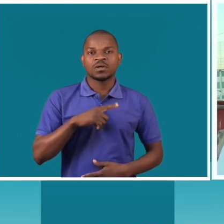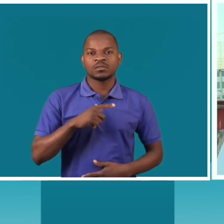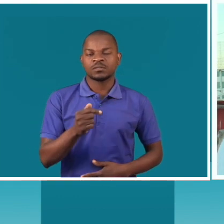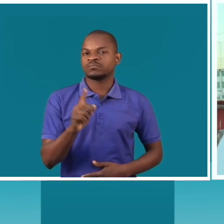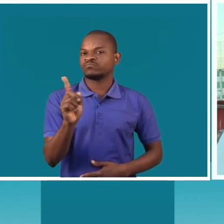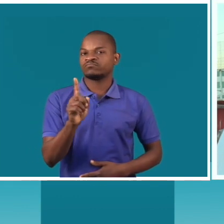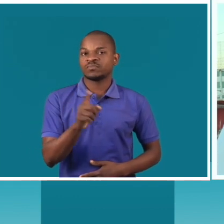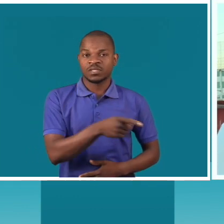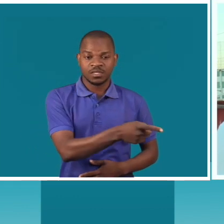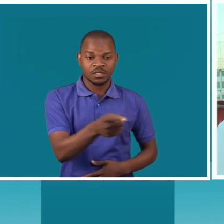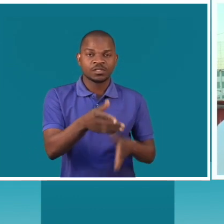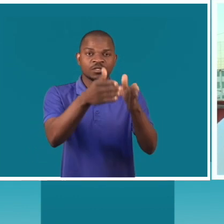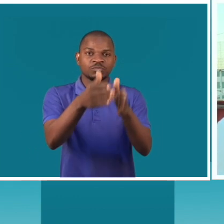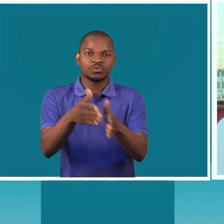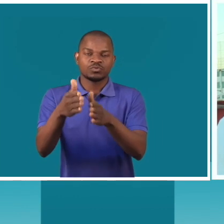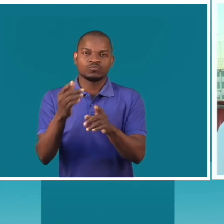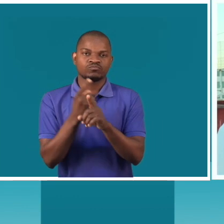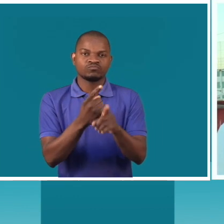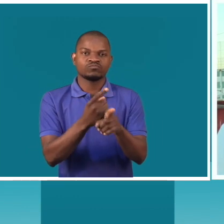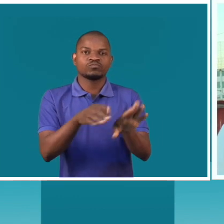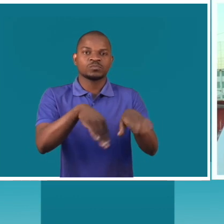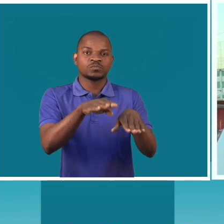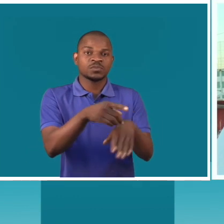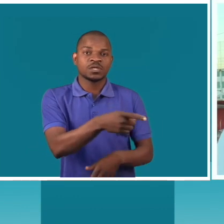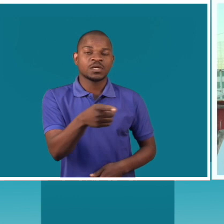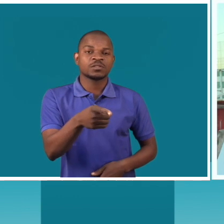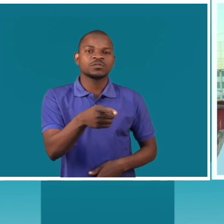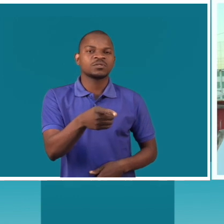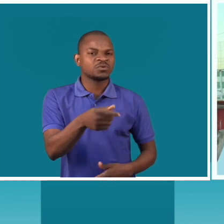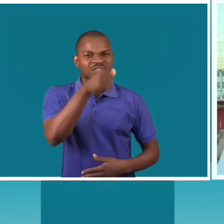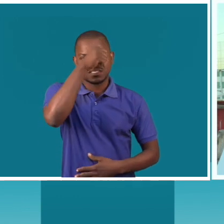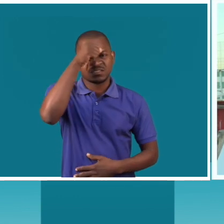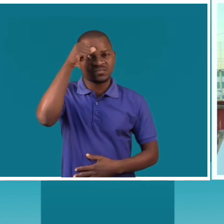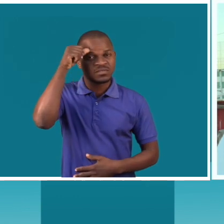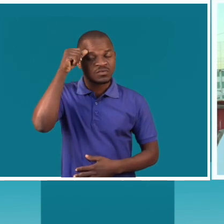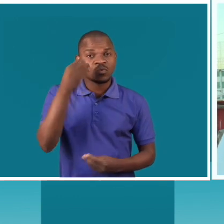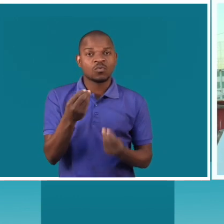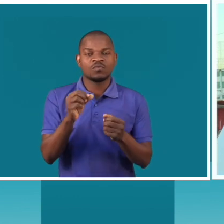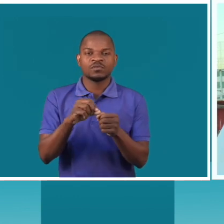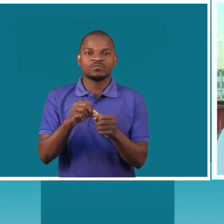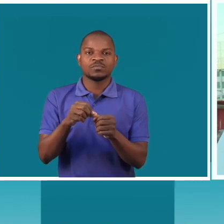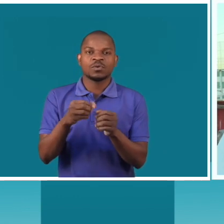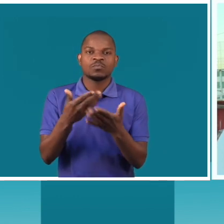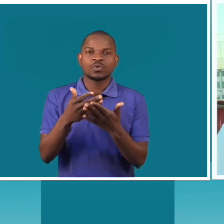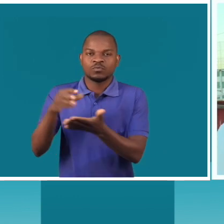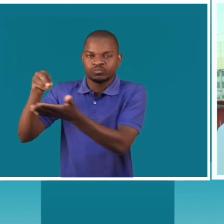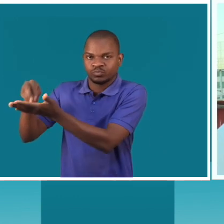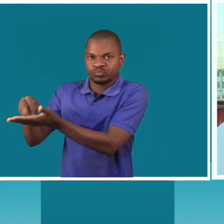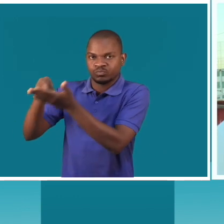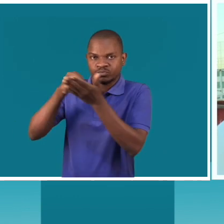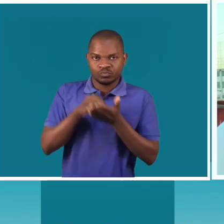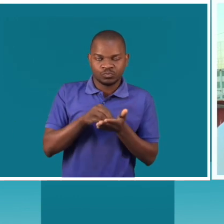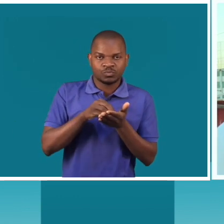aqui em Moçambique não é o problema do treinador. O problema está nos jogadores. Esses jogadores que, muitas vezes, não conseguem interpretar ou não